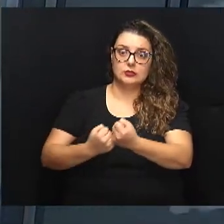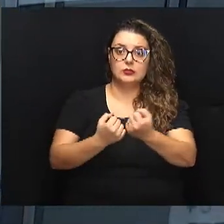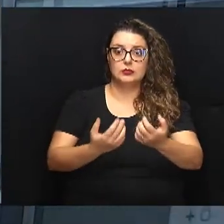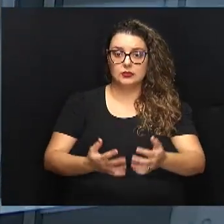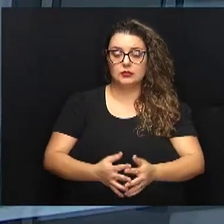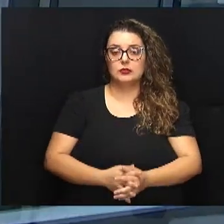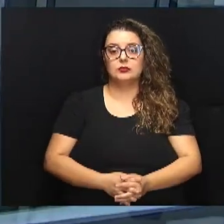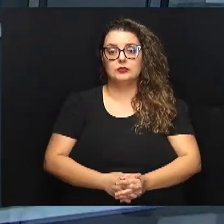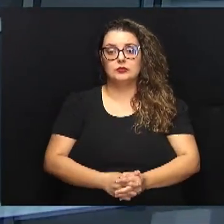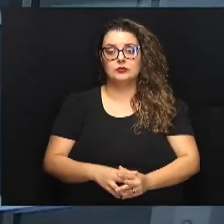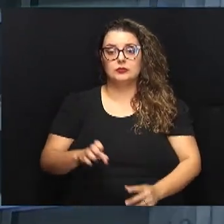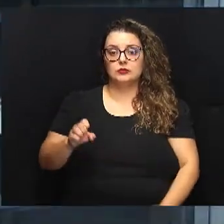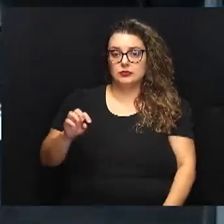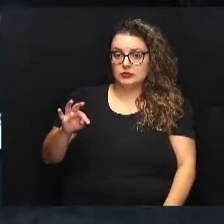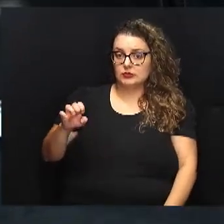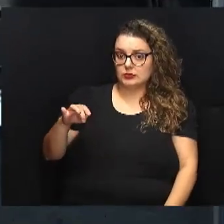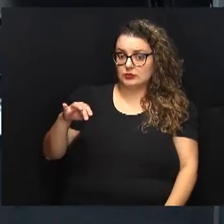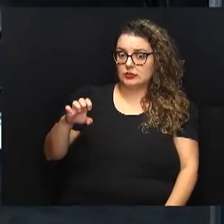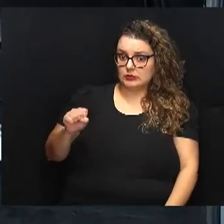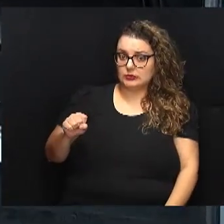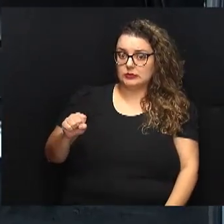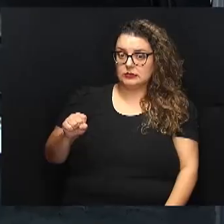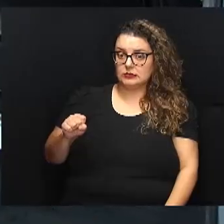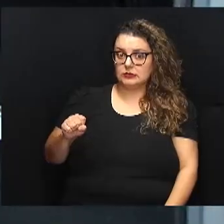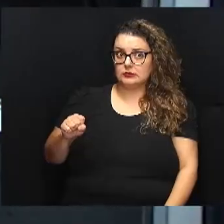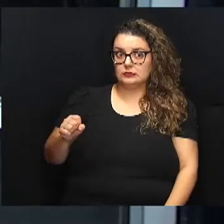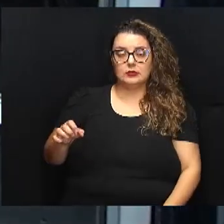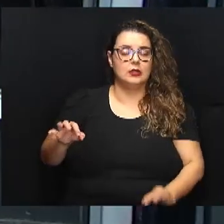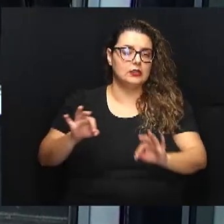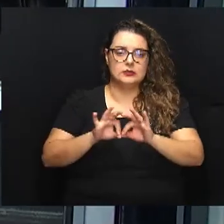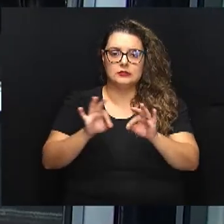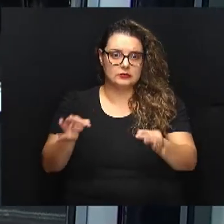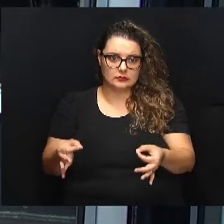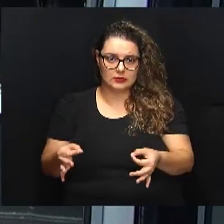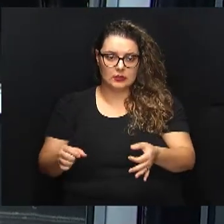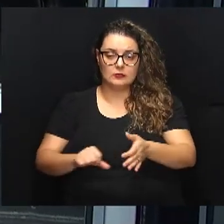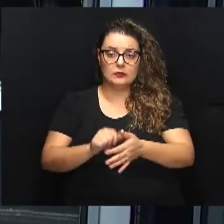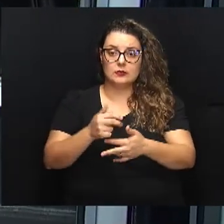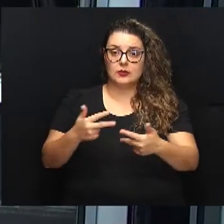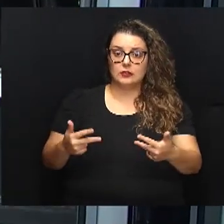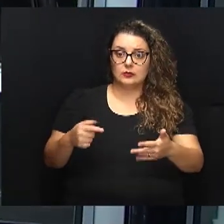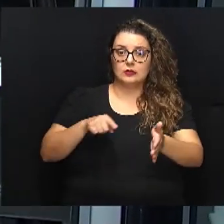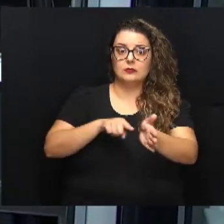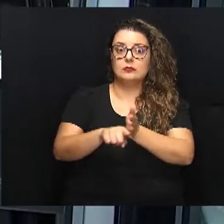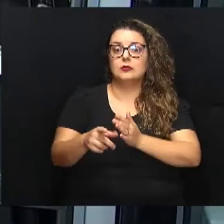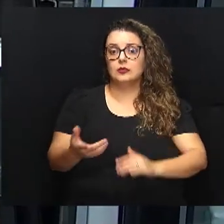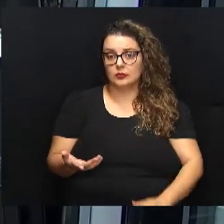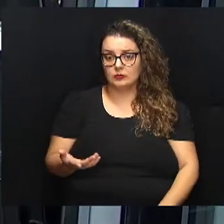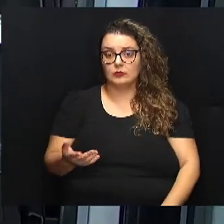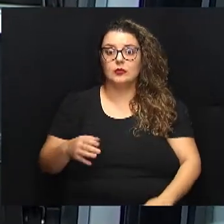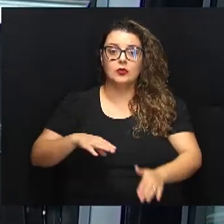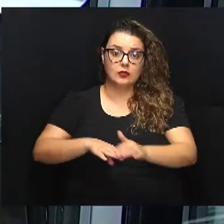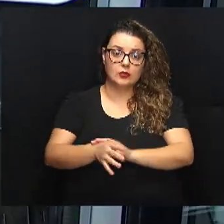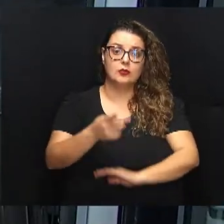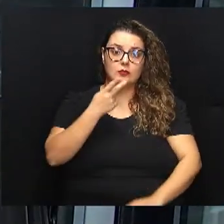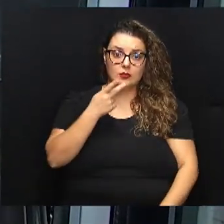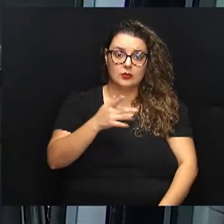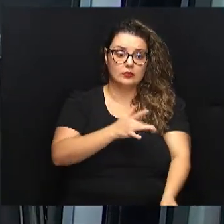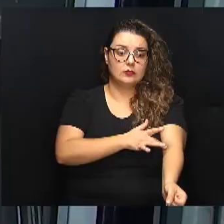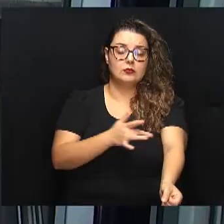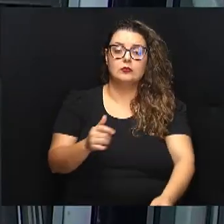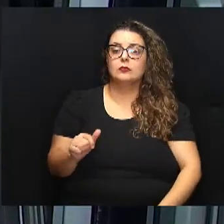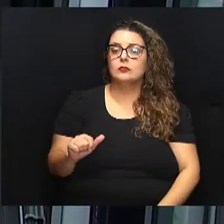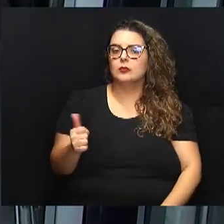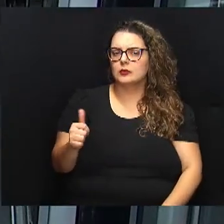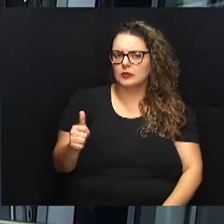dos estoques de sangue. É simples. Na verdade, a primeira coisa que você tem que perguntar, e é o que eu costumo falar para o doador, primeiro, eu